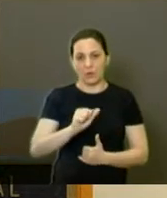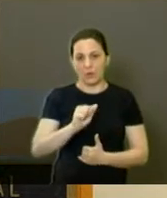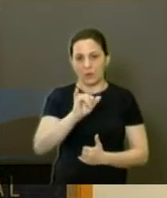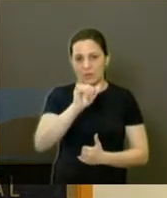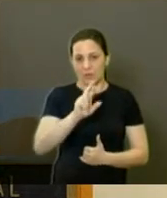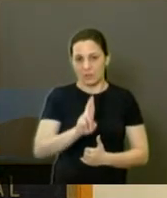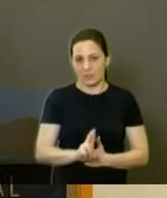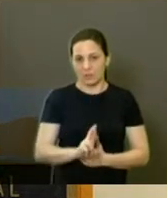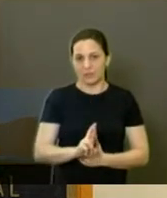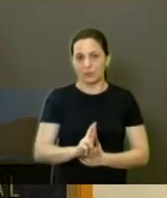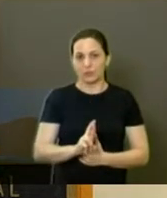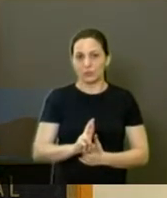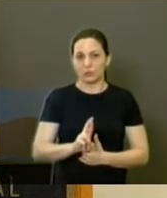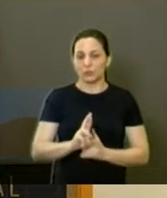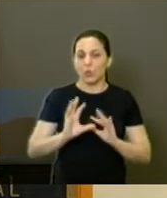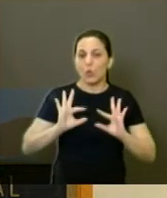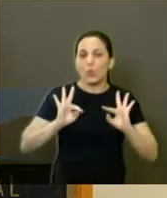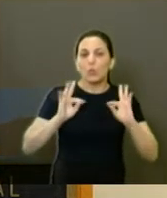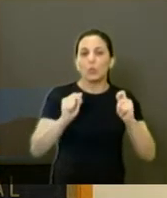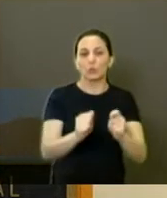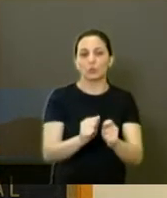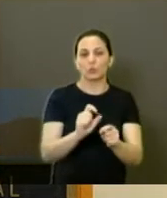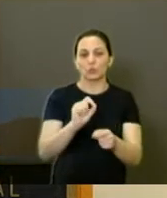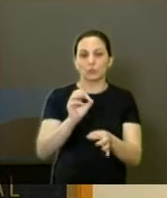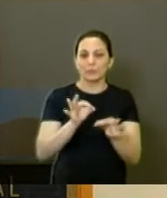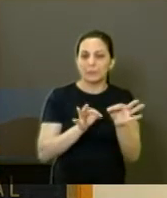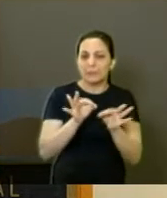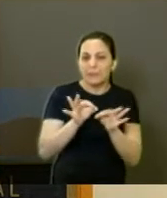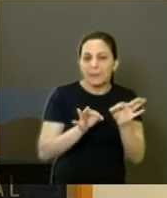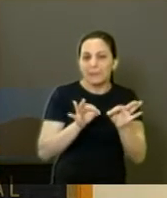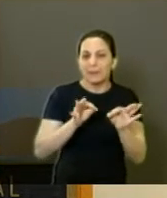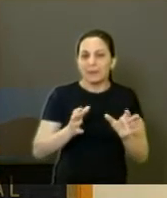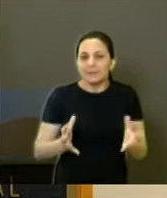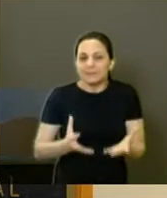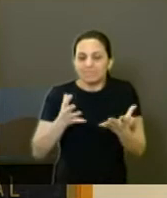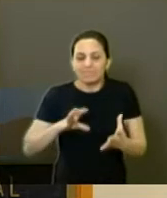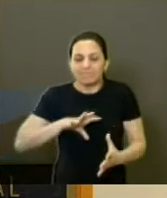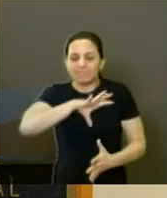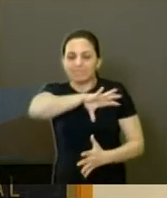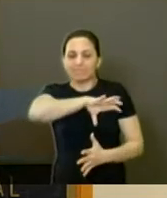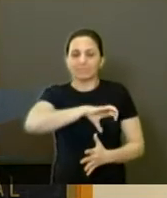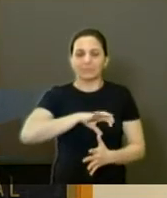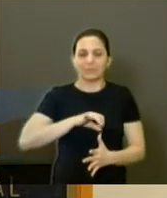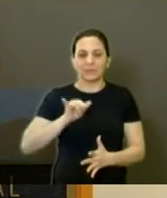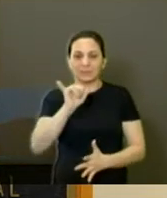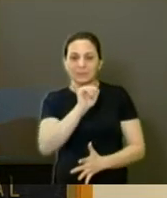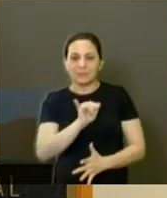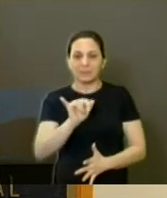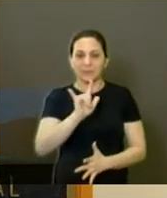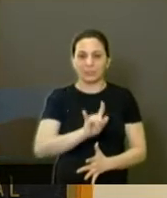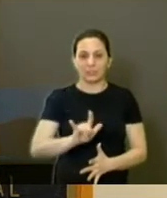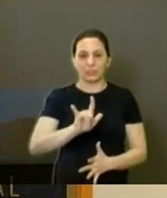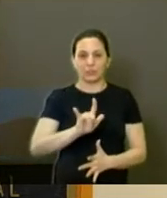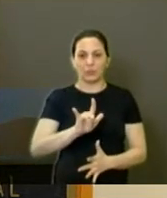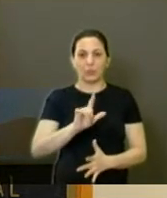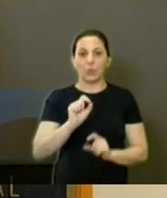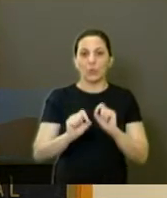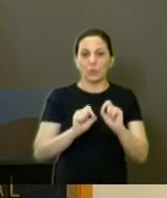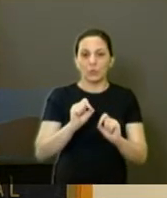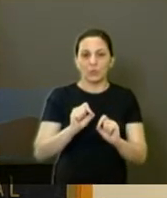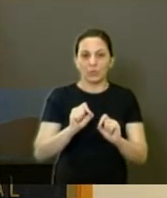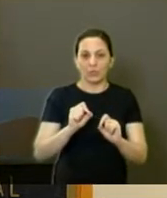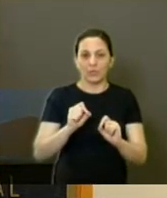Tudo que Moacir faz na vida é sempre impulsionado com muita paixão. Em nossa ordem, é